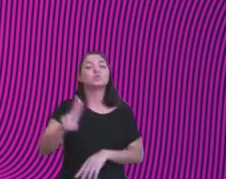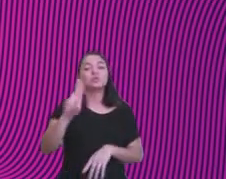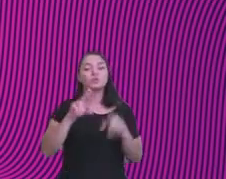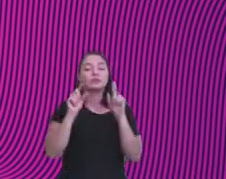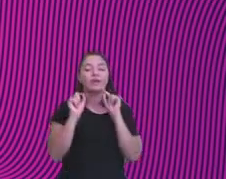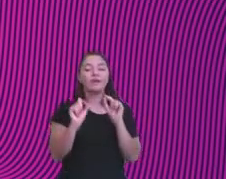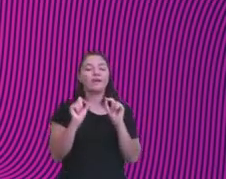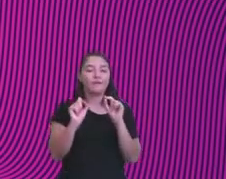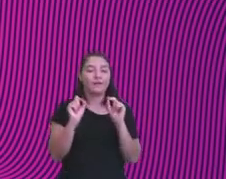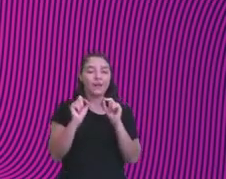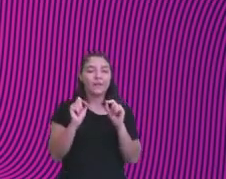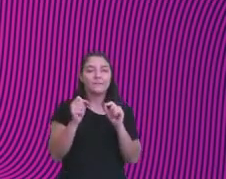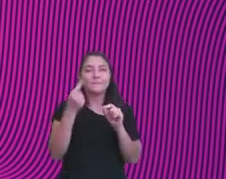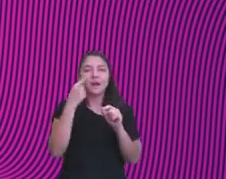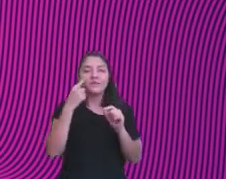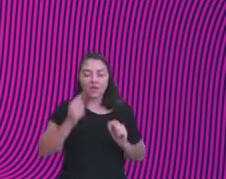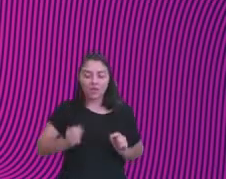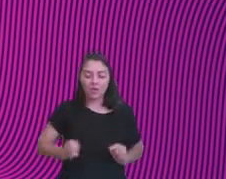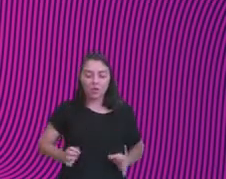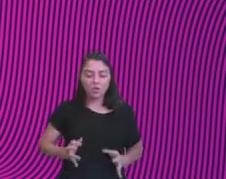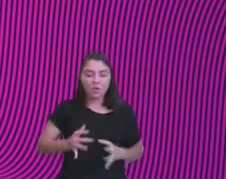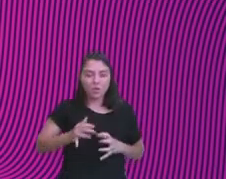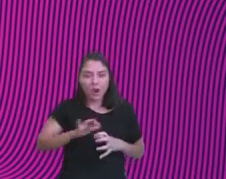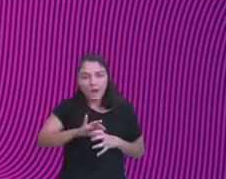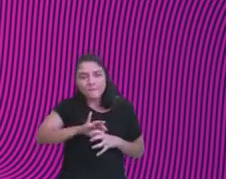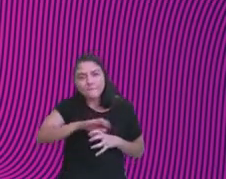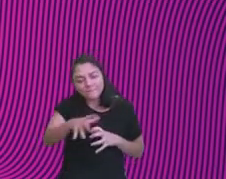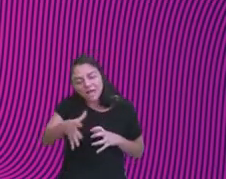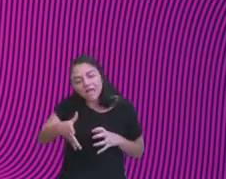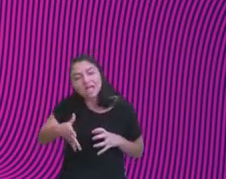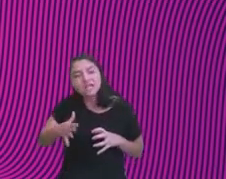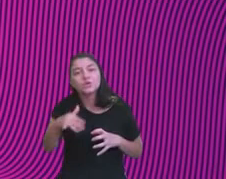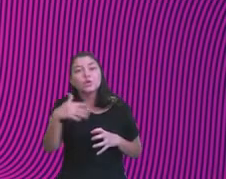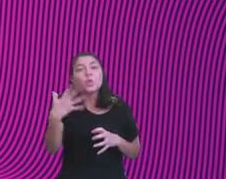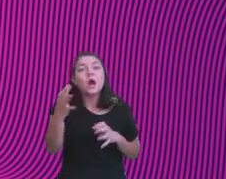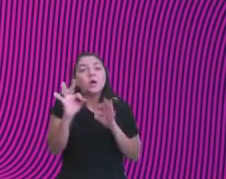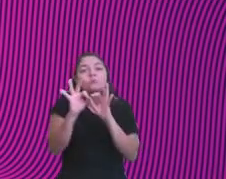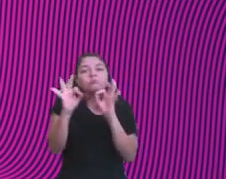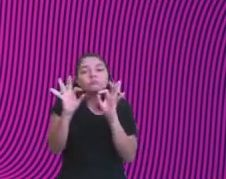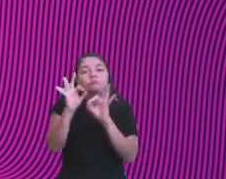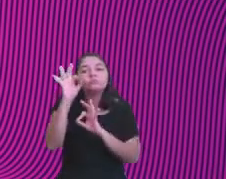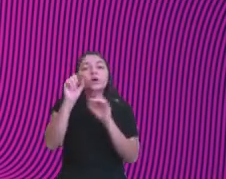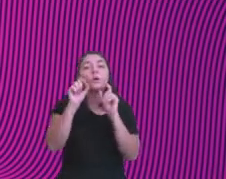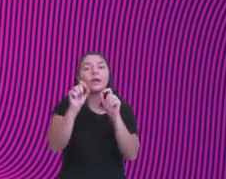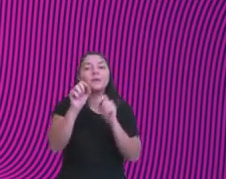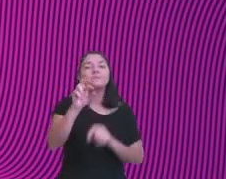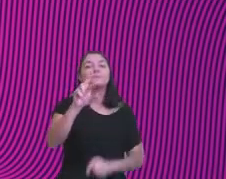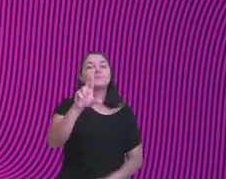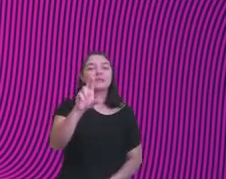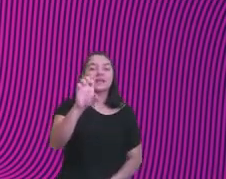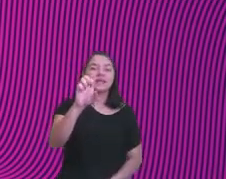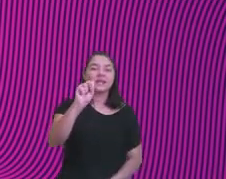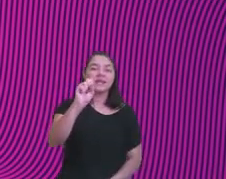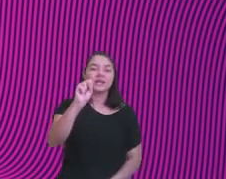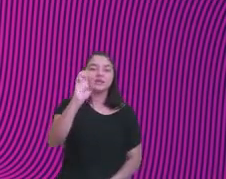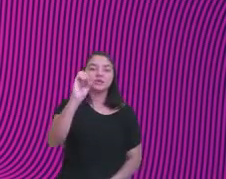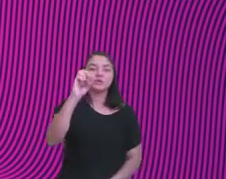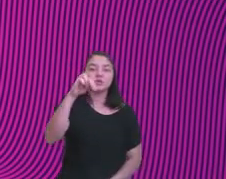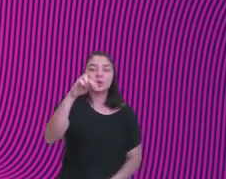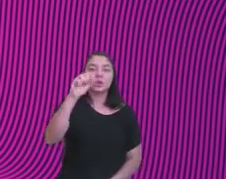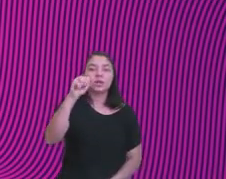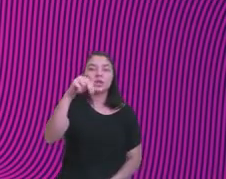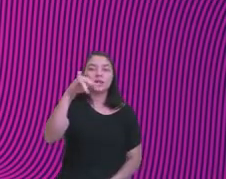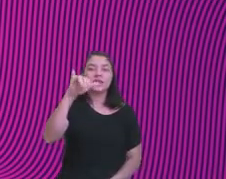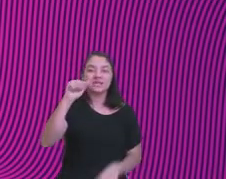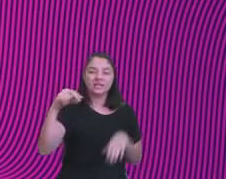da espessura da parede, até mesmo nos casos iniciais hoje, é ressonância magnética. Há uma grande discussão do uso de